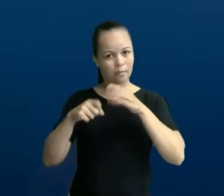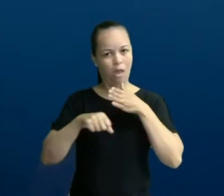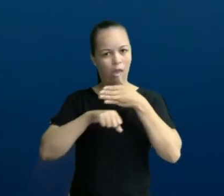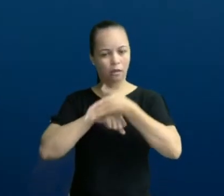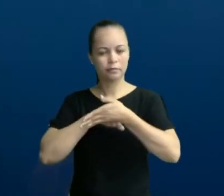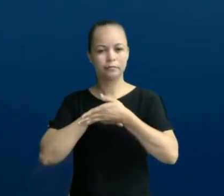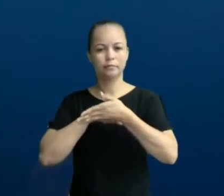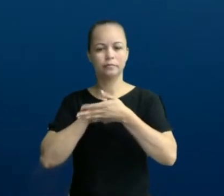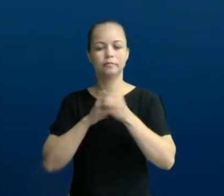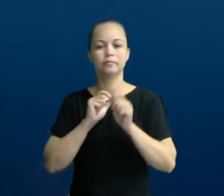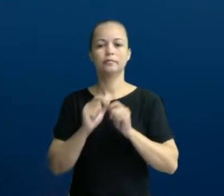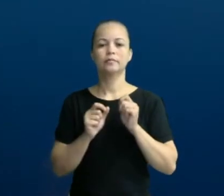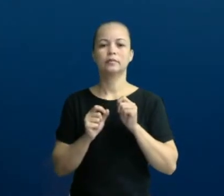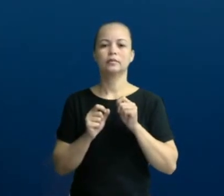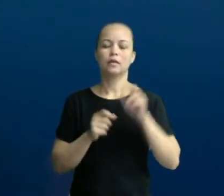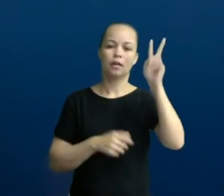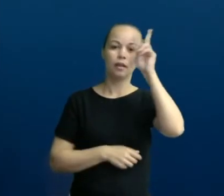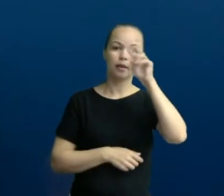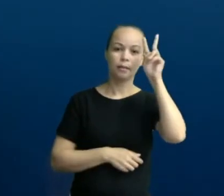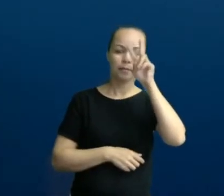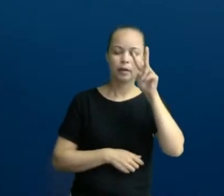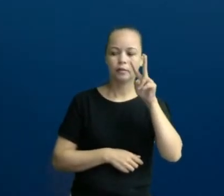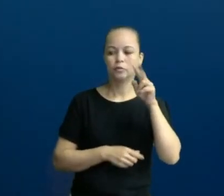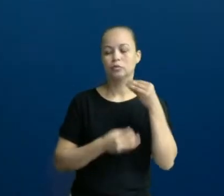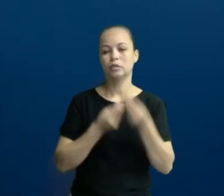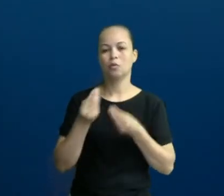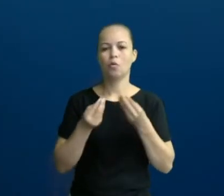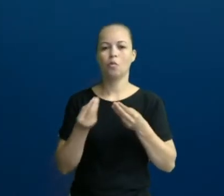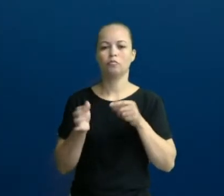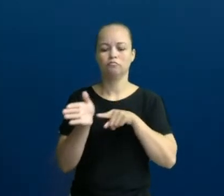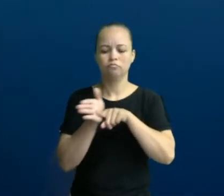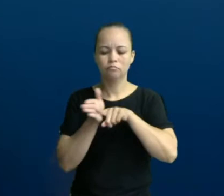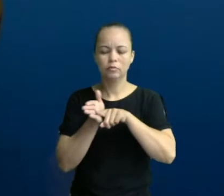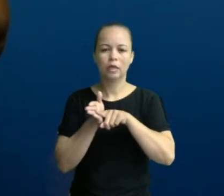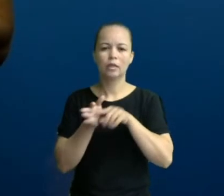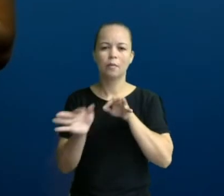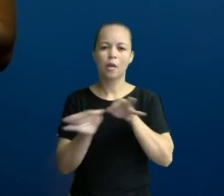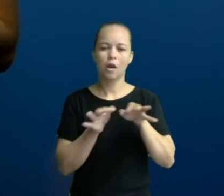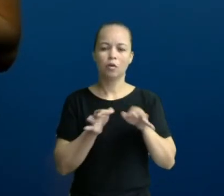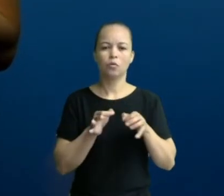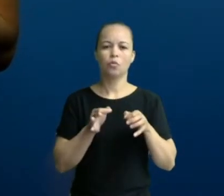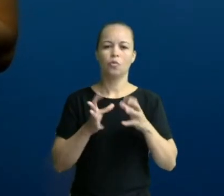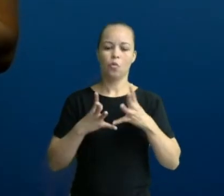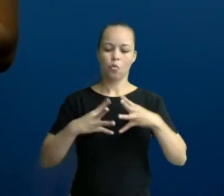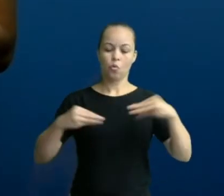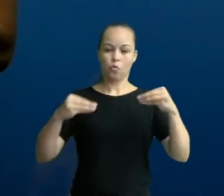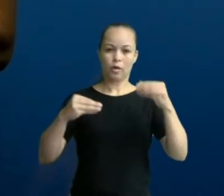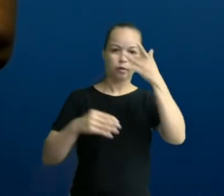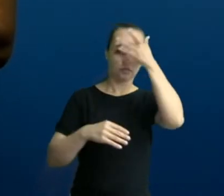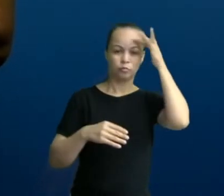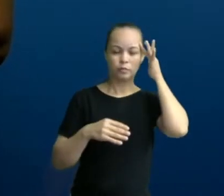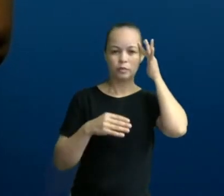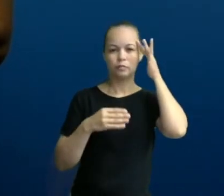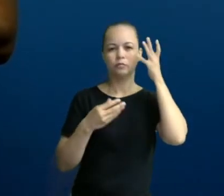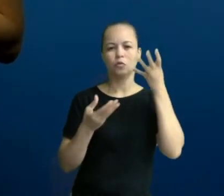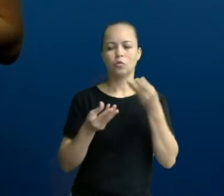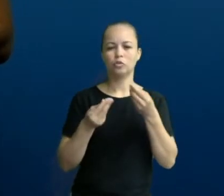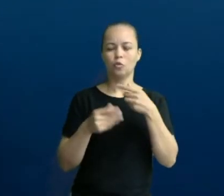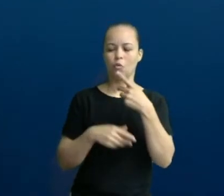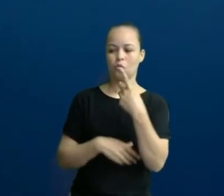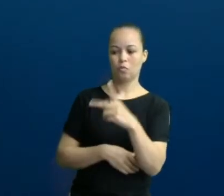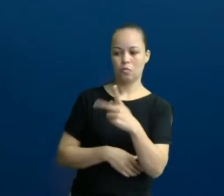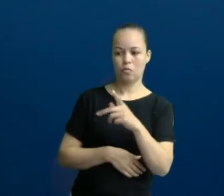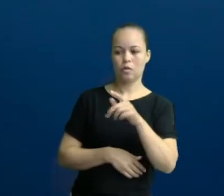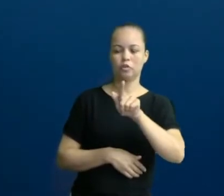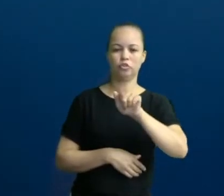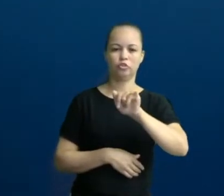são indicados para isso aqui. E lembrando que a forma de tratamento profilático é curar as pessoas, tratar as pessoas com a giardíase, porque